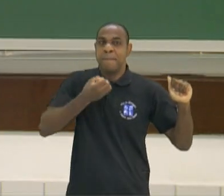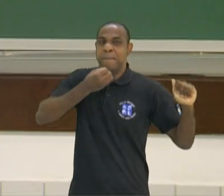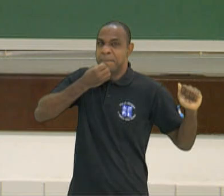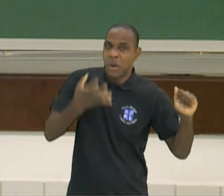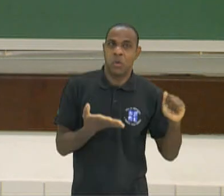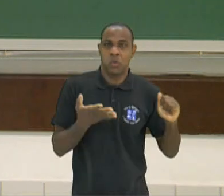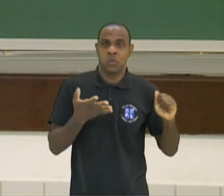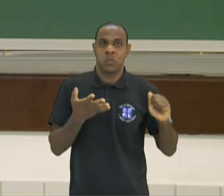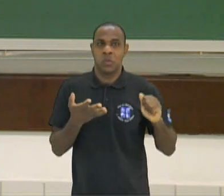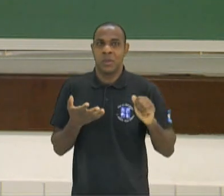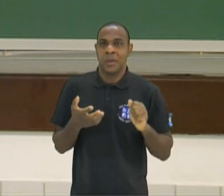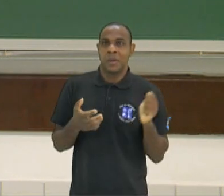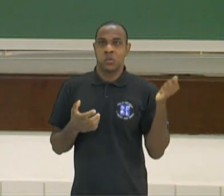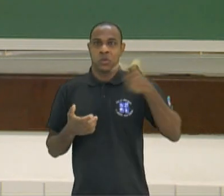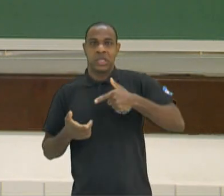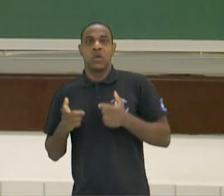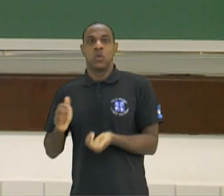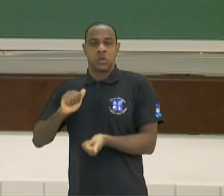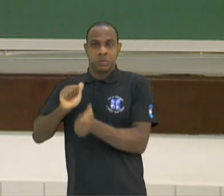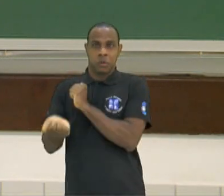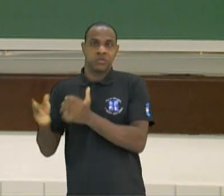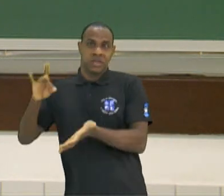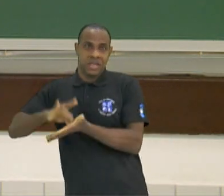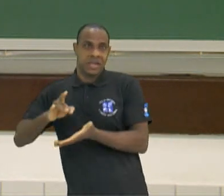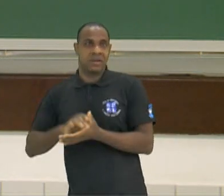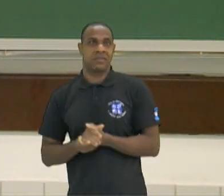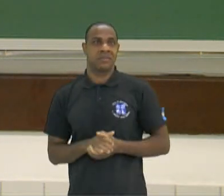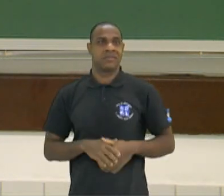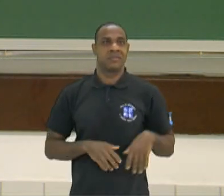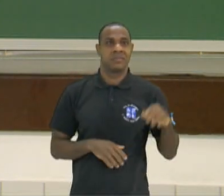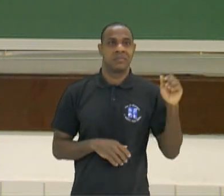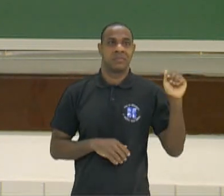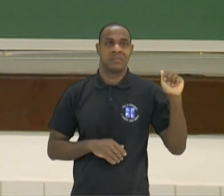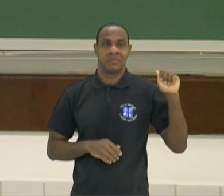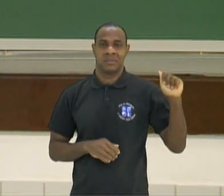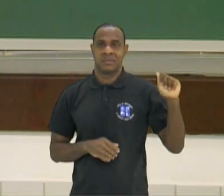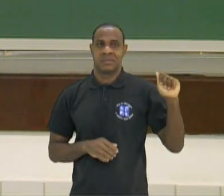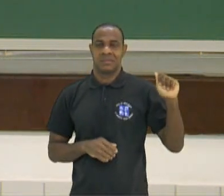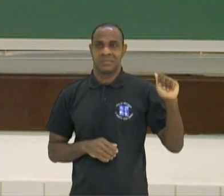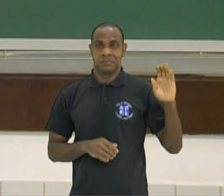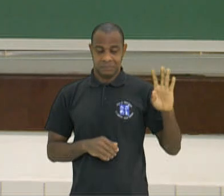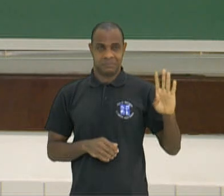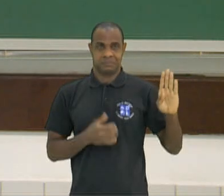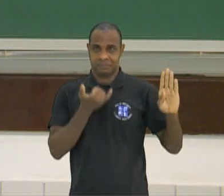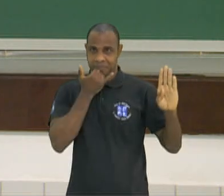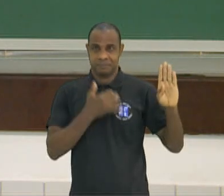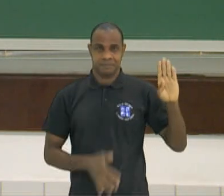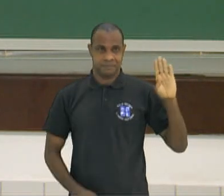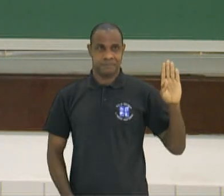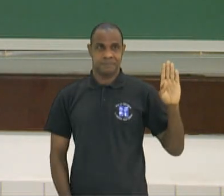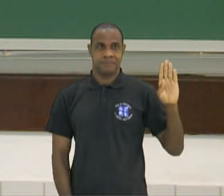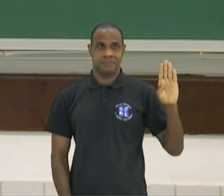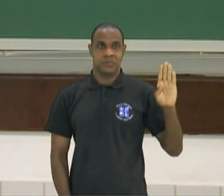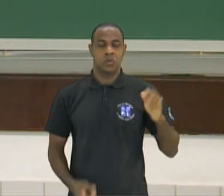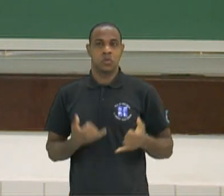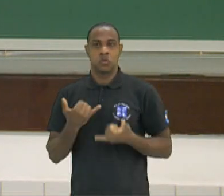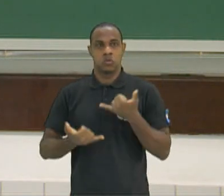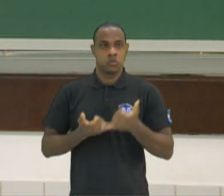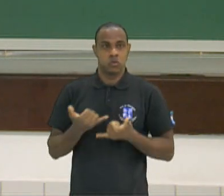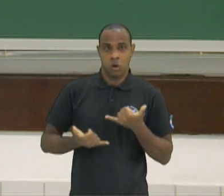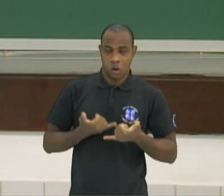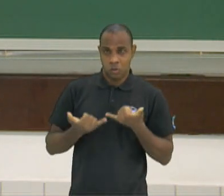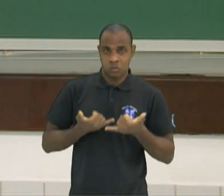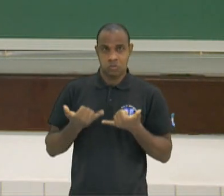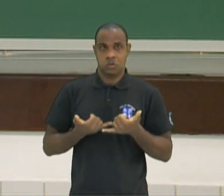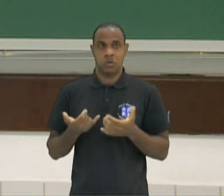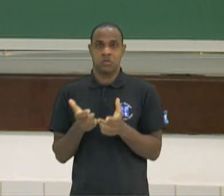o esporte real. B, active video games are better than nothing. Os jogos, os videogames ativos são